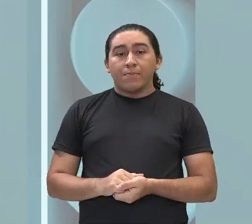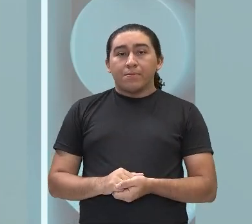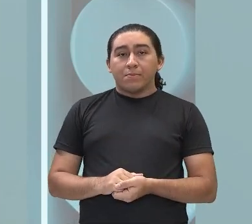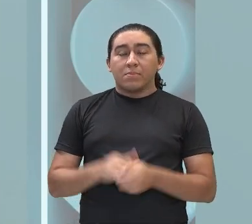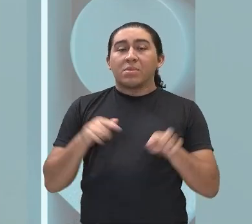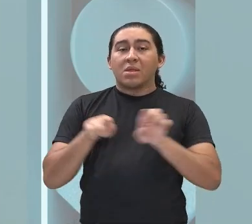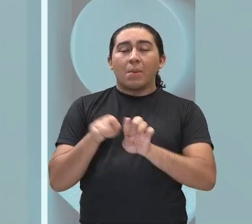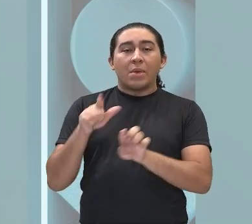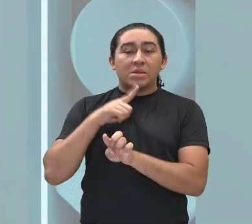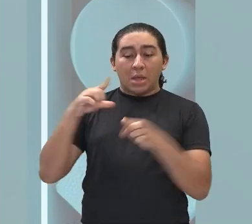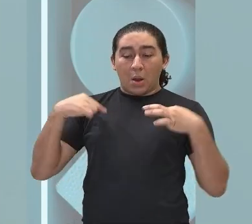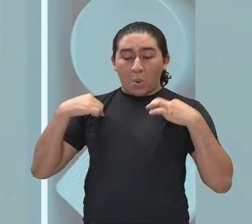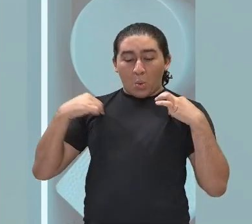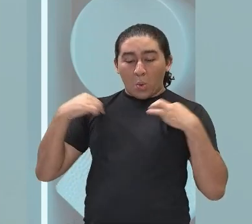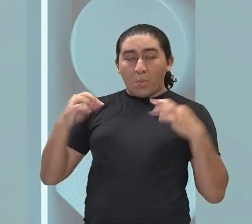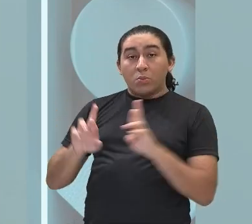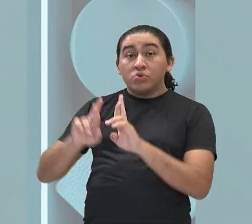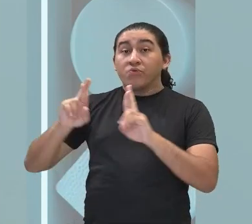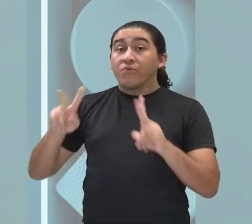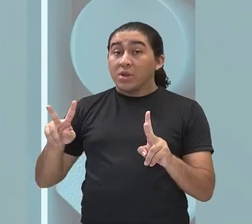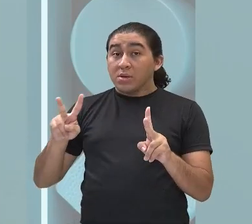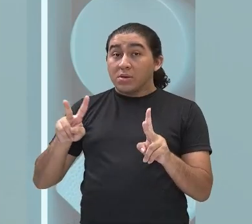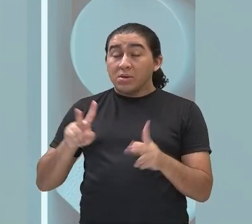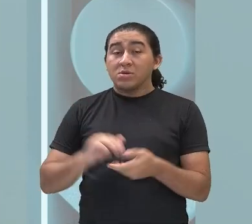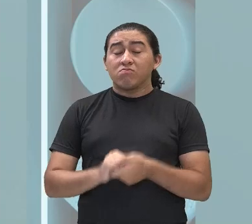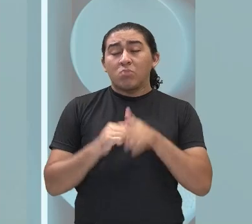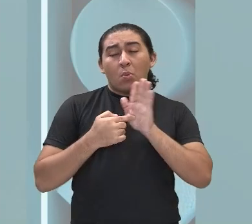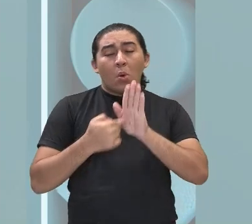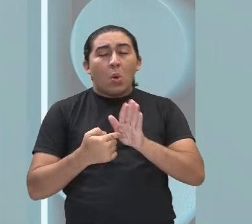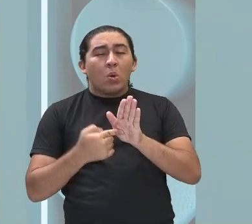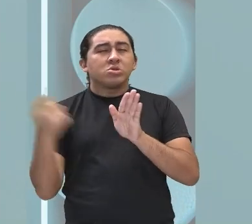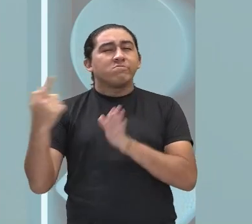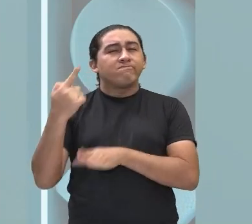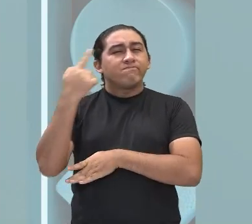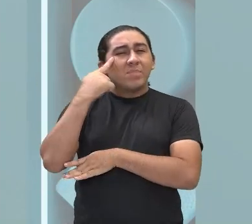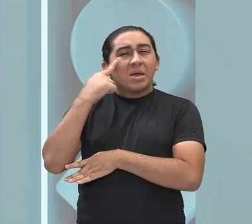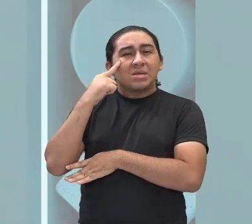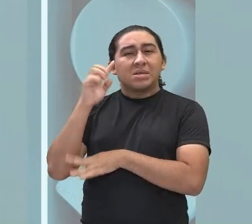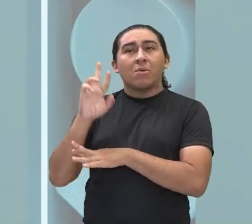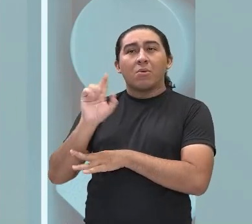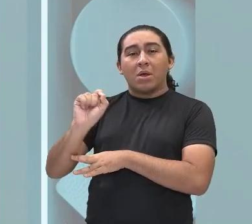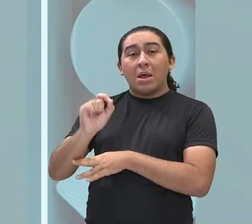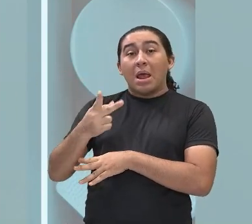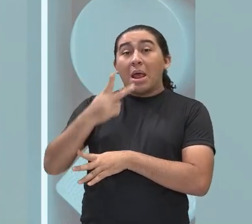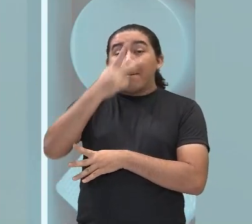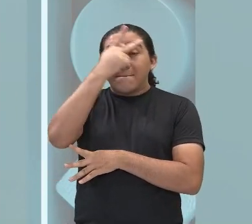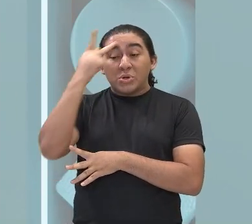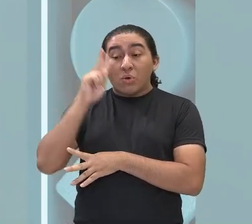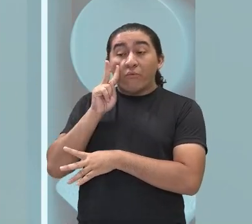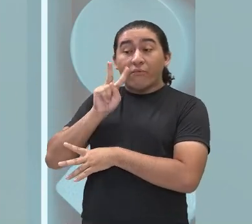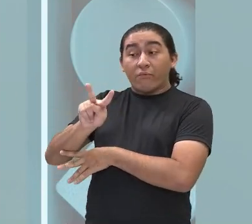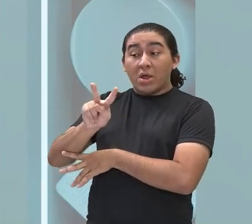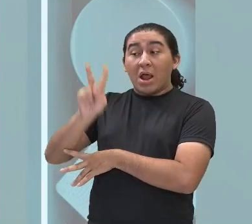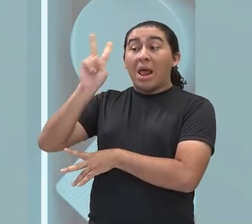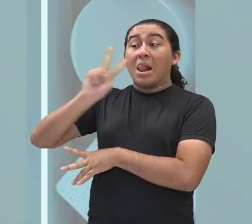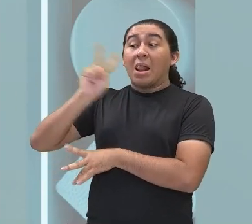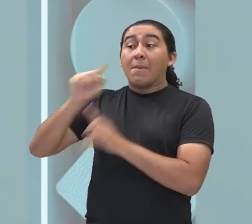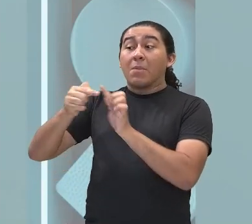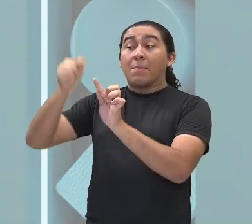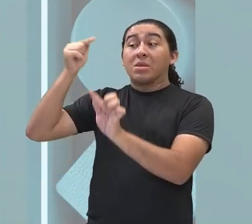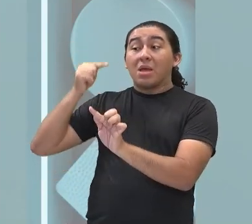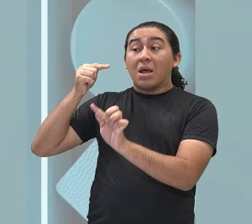de figurino, que vai trazer uma reflexão, vai remeter ao que é o original, mas não